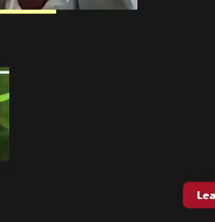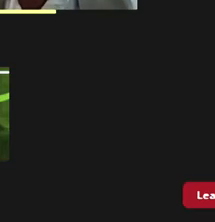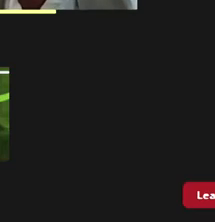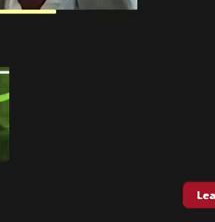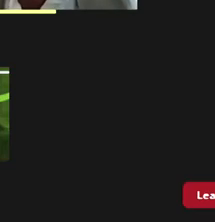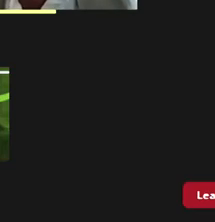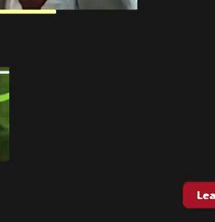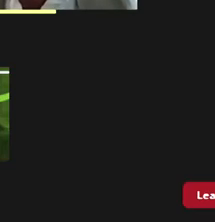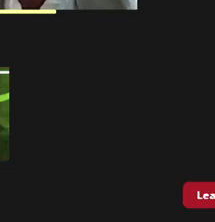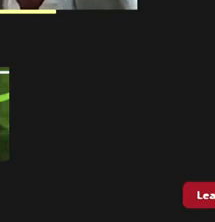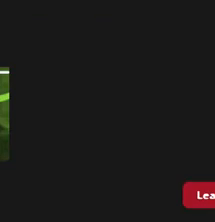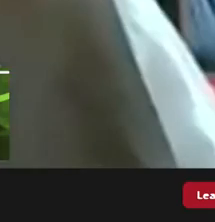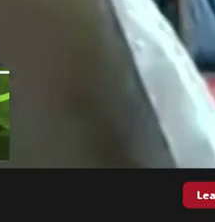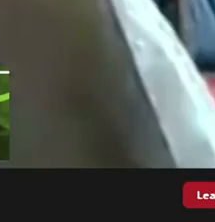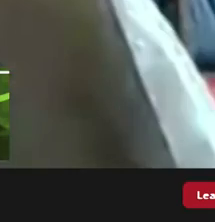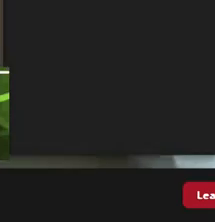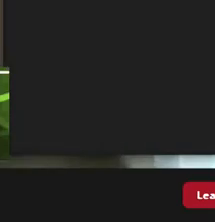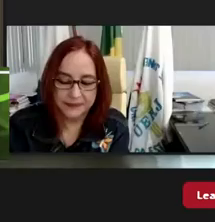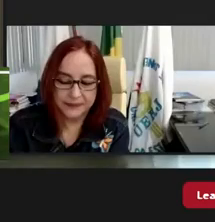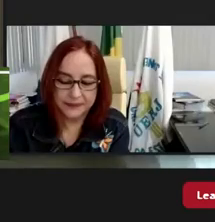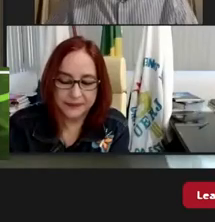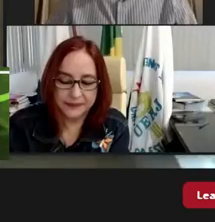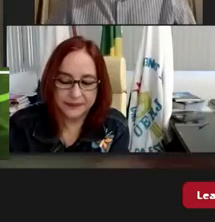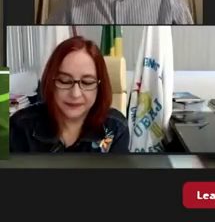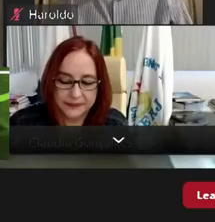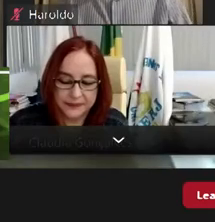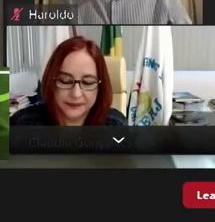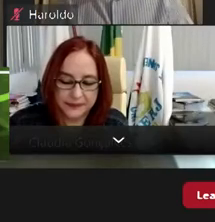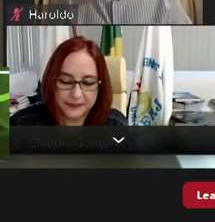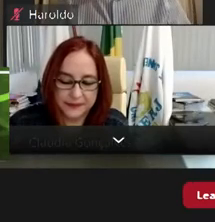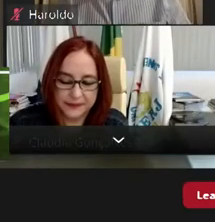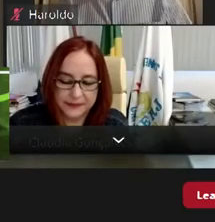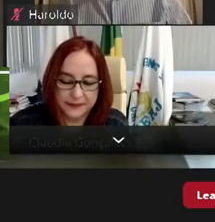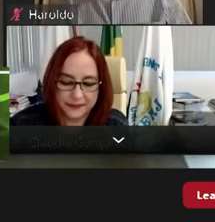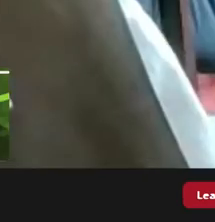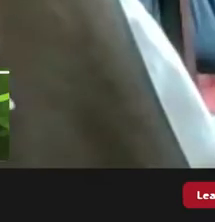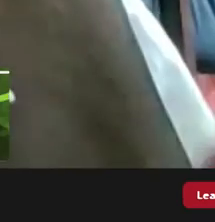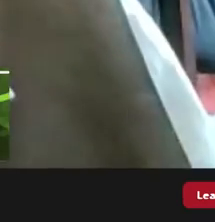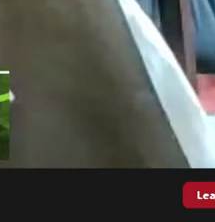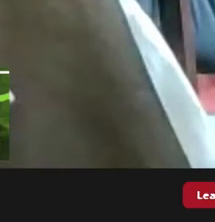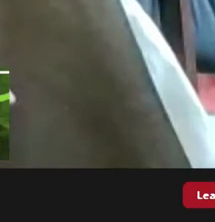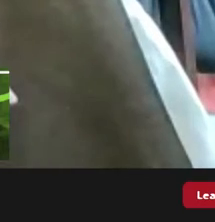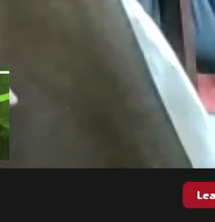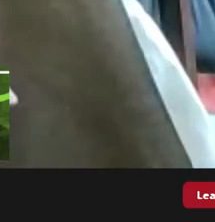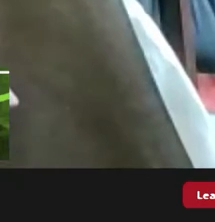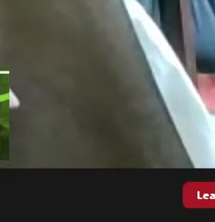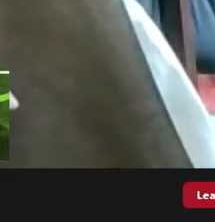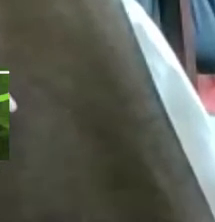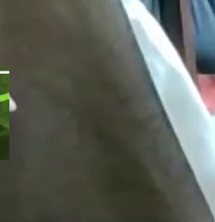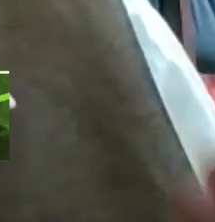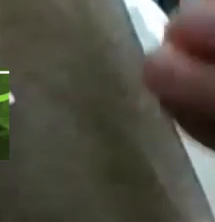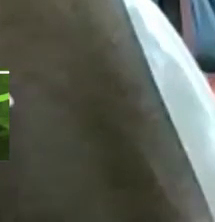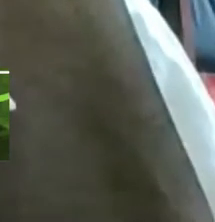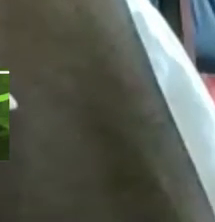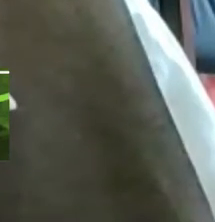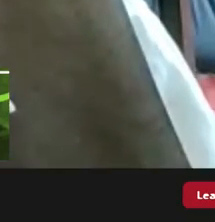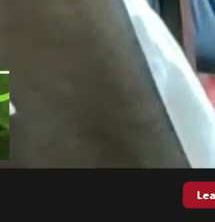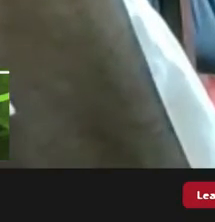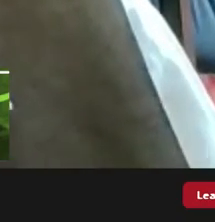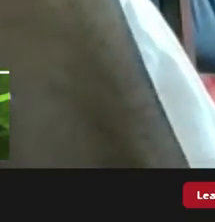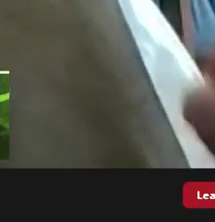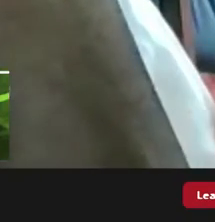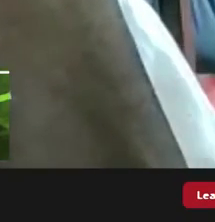aliás falaram do Paulo Freire Ivana eu me lembrei agora eu estive na Guiné-Bissau trabalhando com Milton